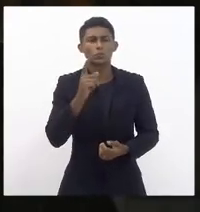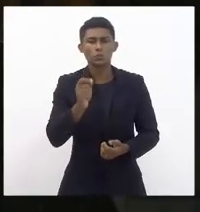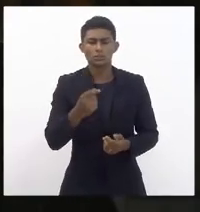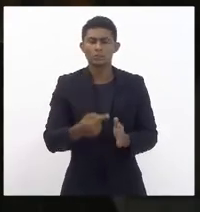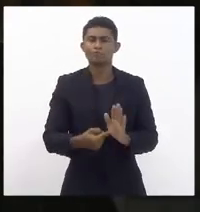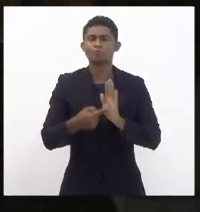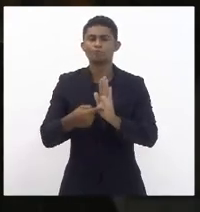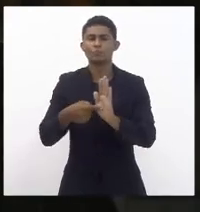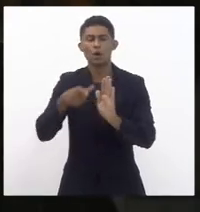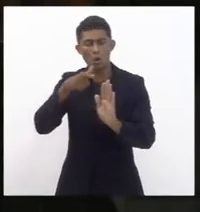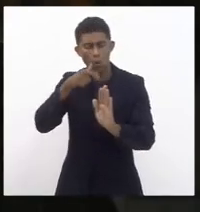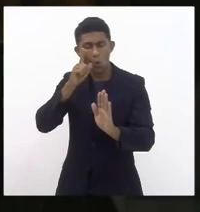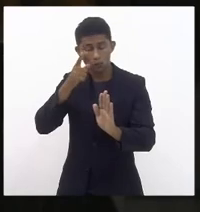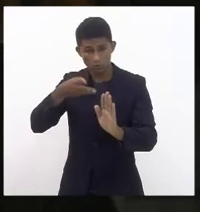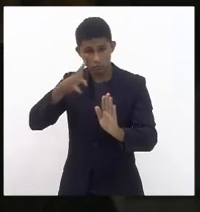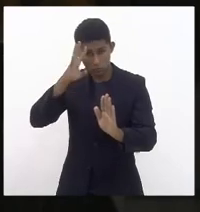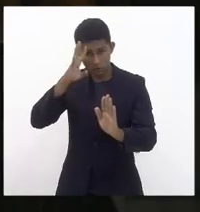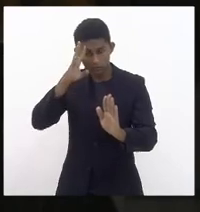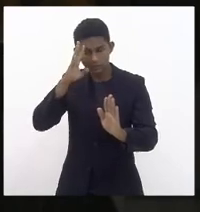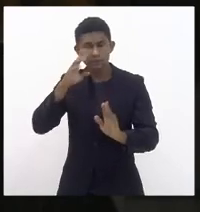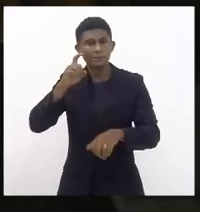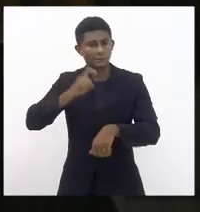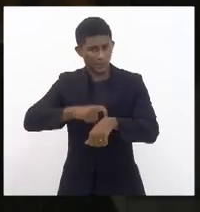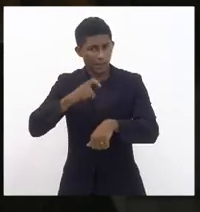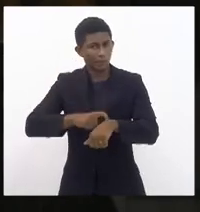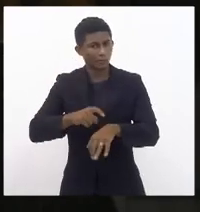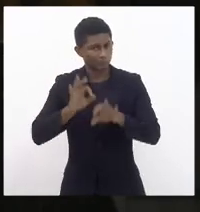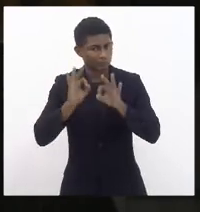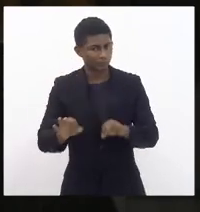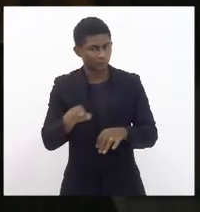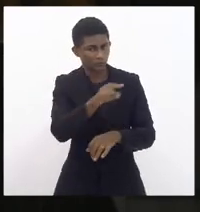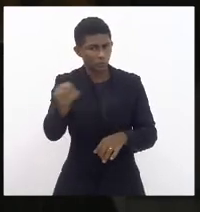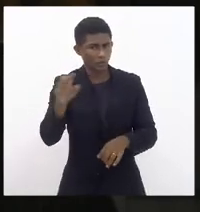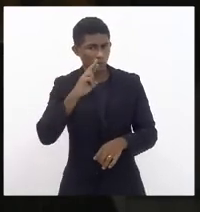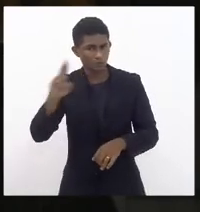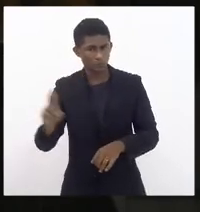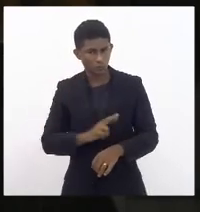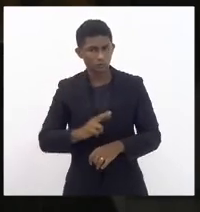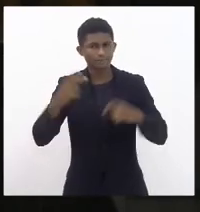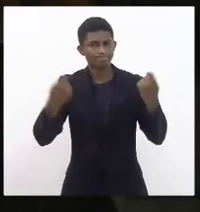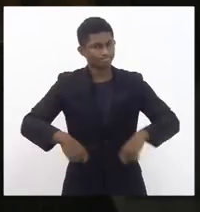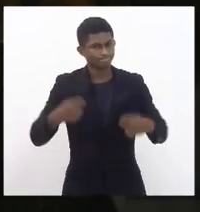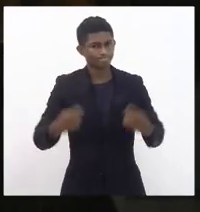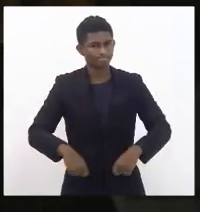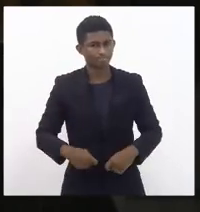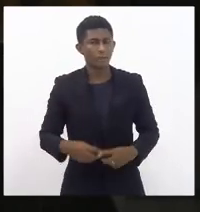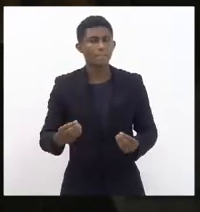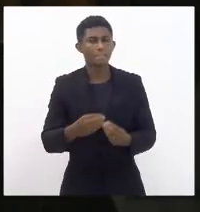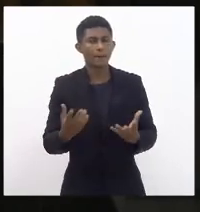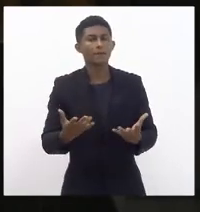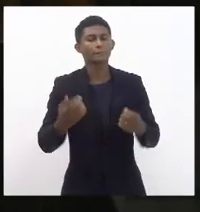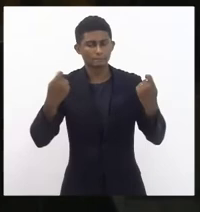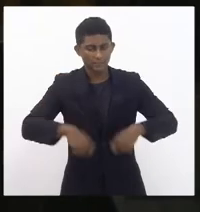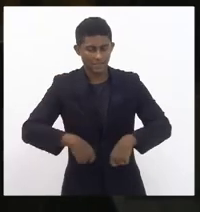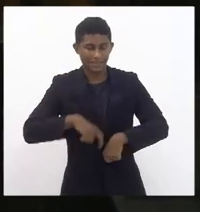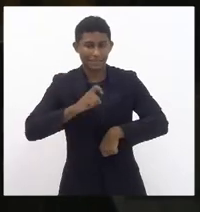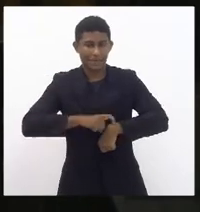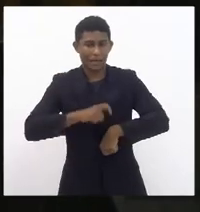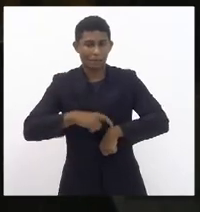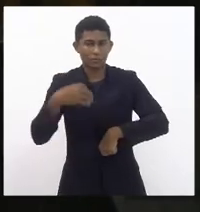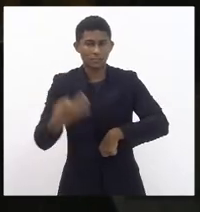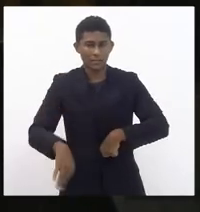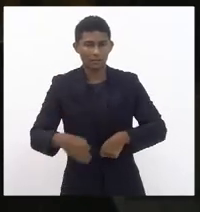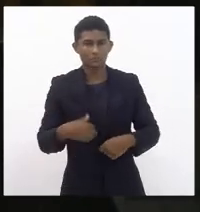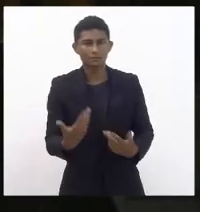quarta-feira que o dia de ontem era um prazo importante para que essa resposta fosse dada para que haja tribo de implementação